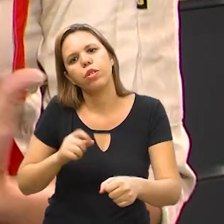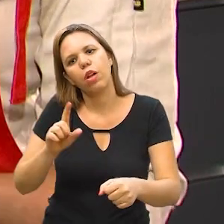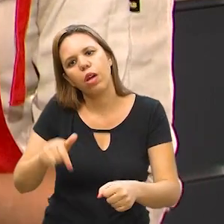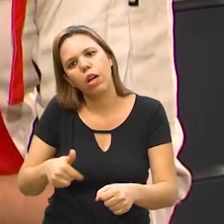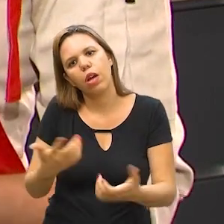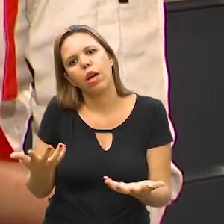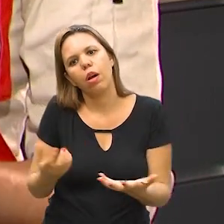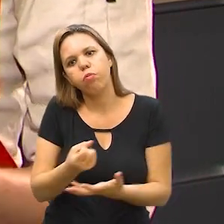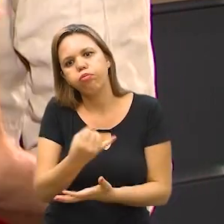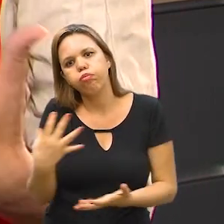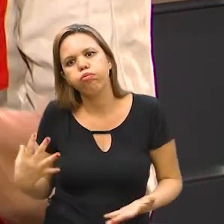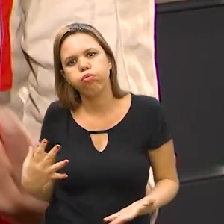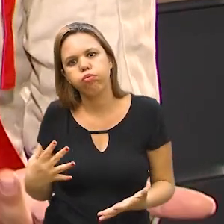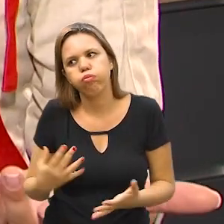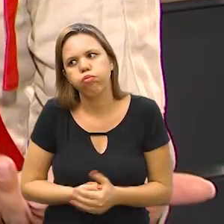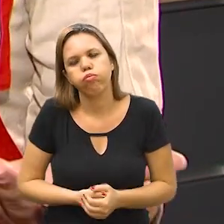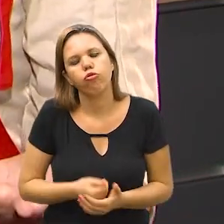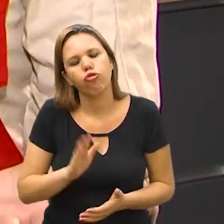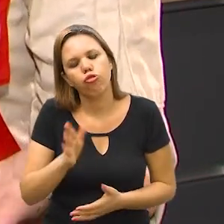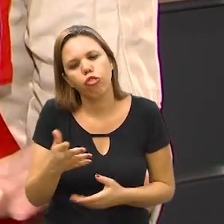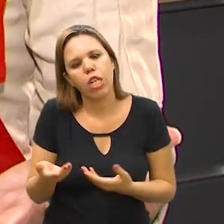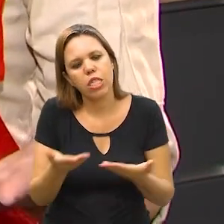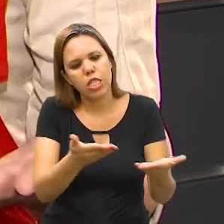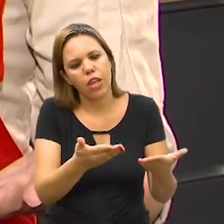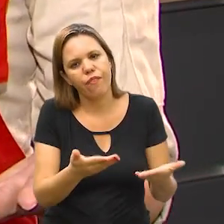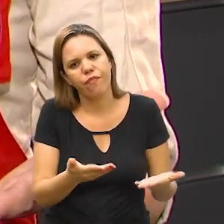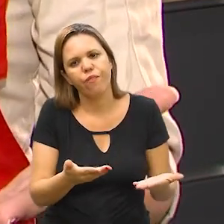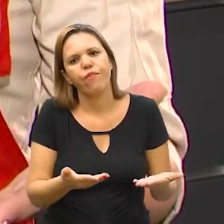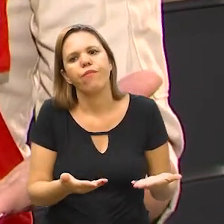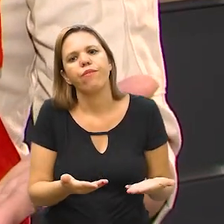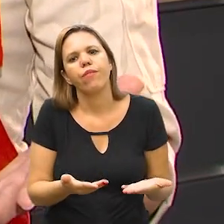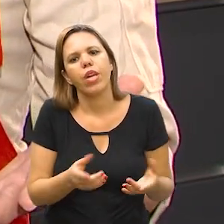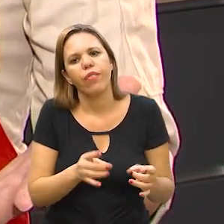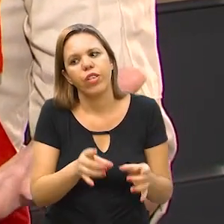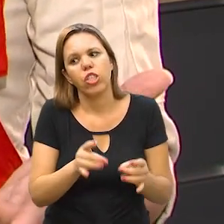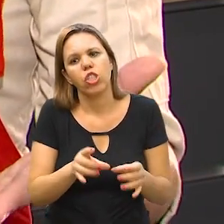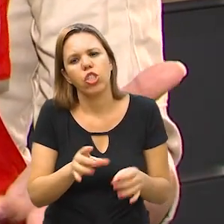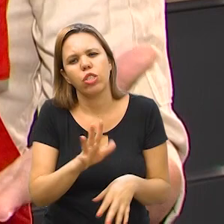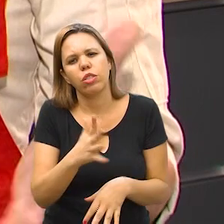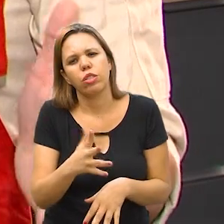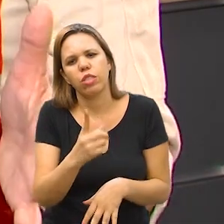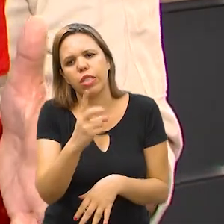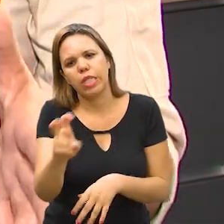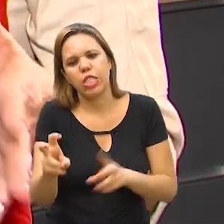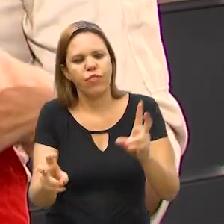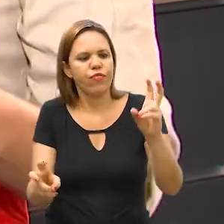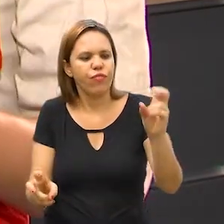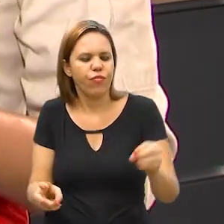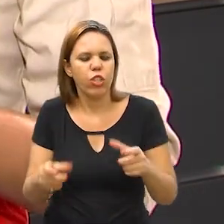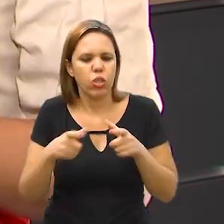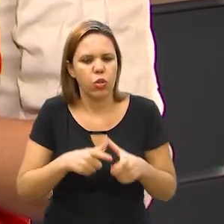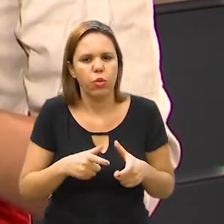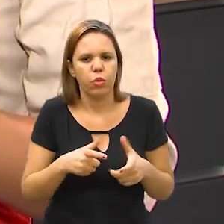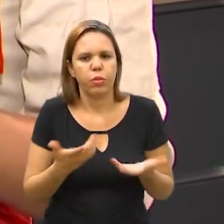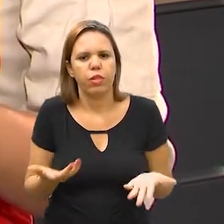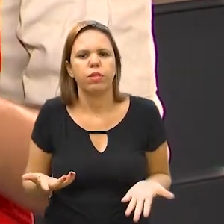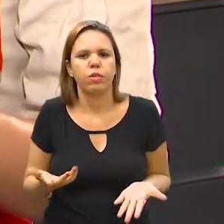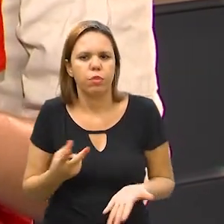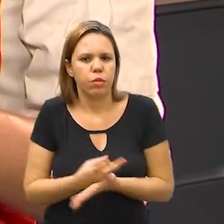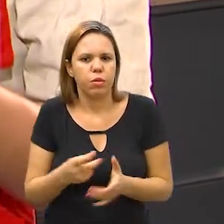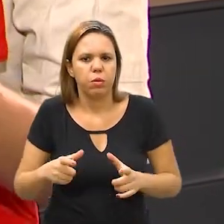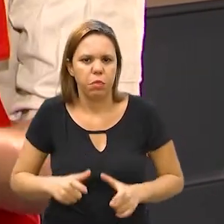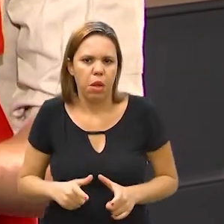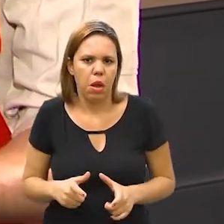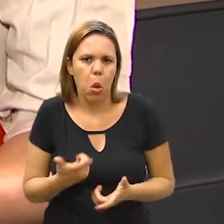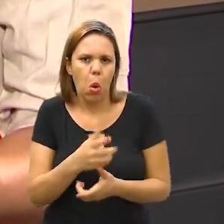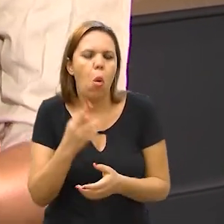era um volume, né? Fora o que eu já servia ali, que eu servia uma média de 15, 20 refeições no prato mesmo, porque na